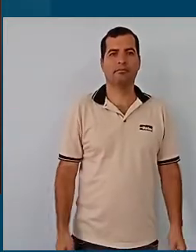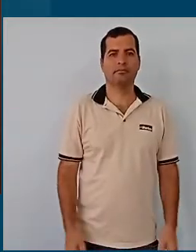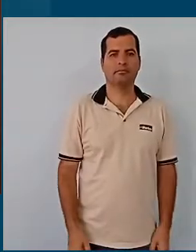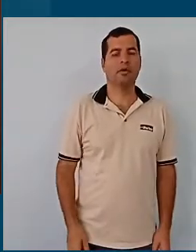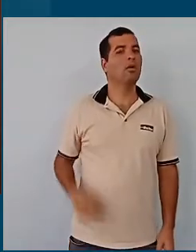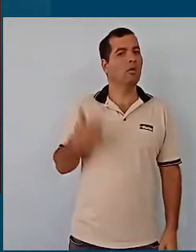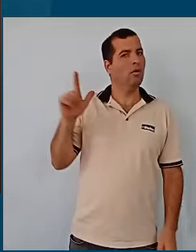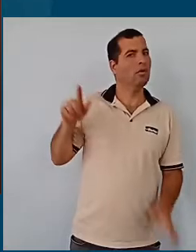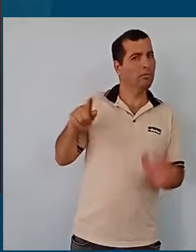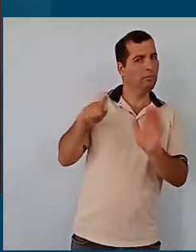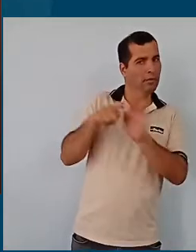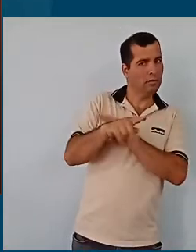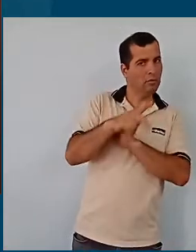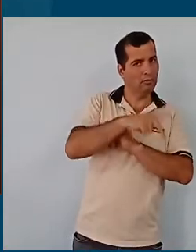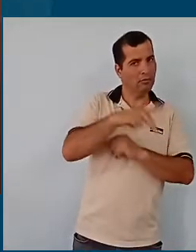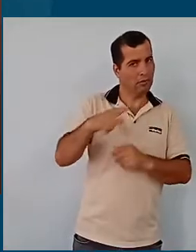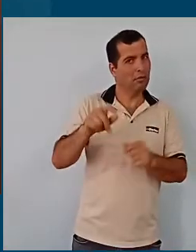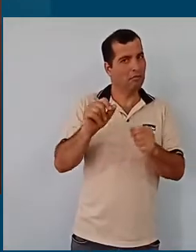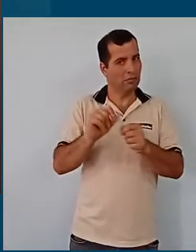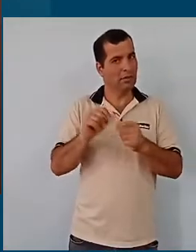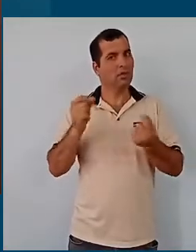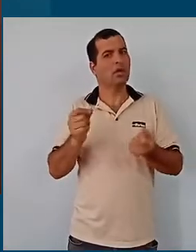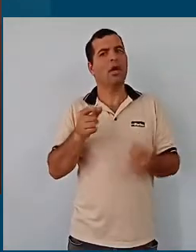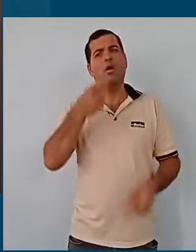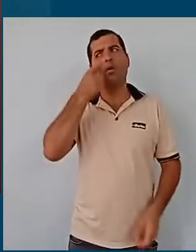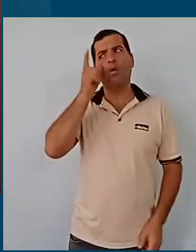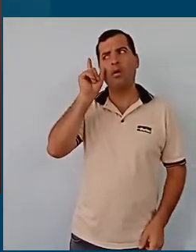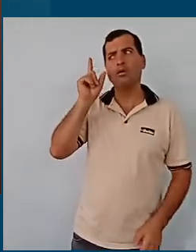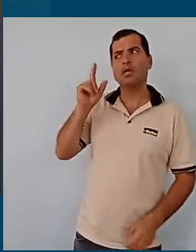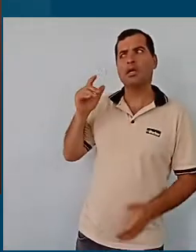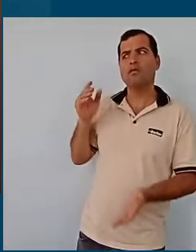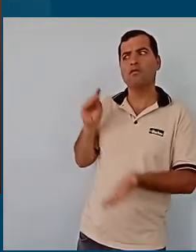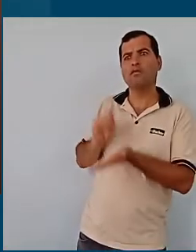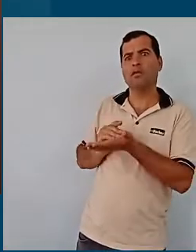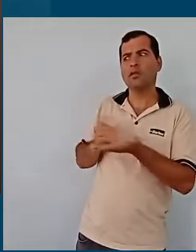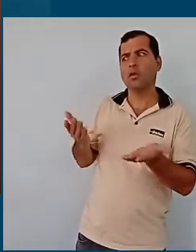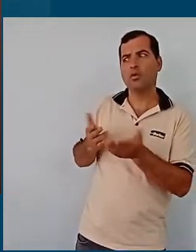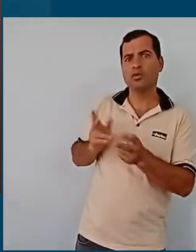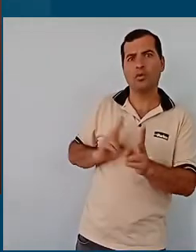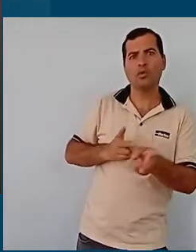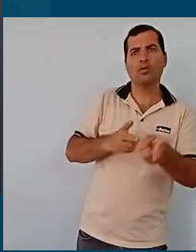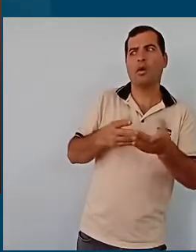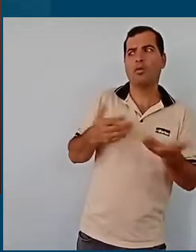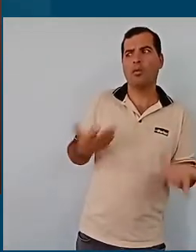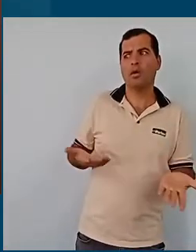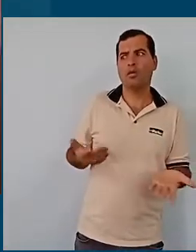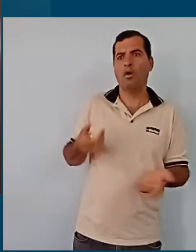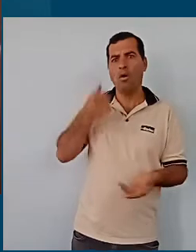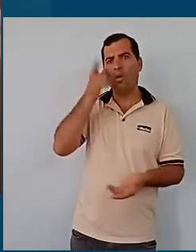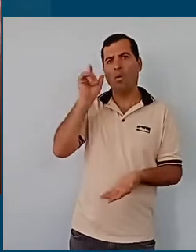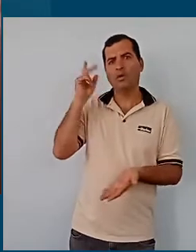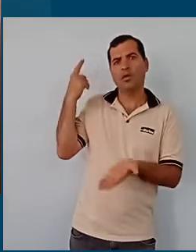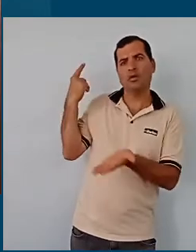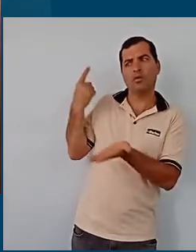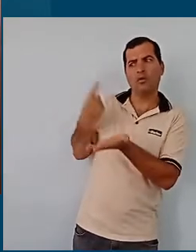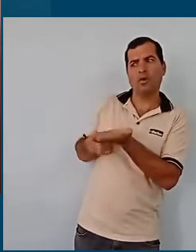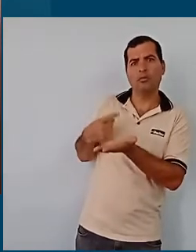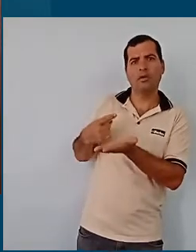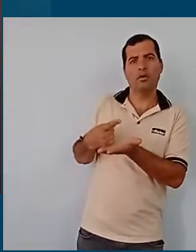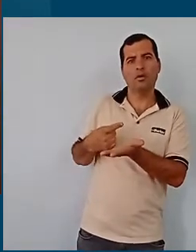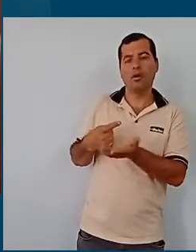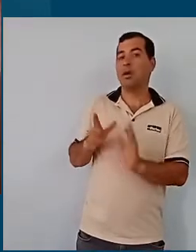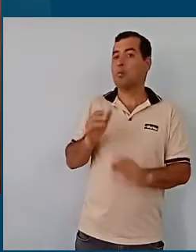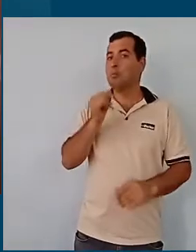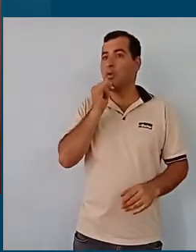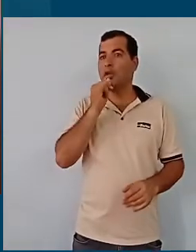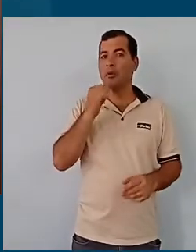Outra pergunta que o professor pode fazer: o que ficou de ontem para a gente continuar hoje? O que combinamos quando as crianças brigam?